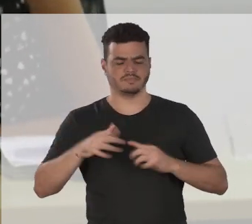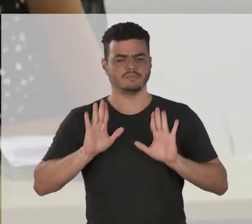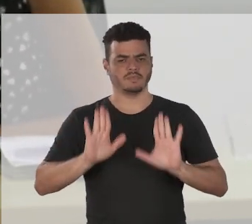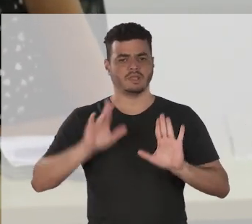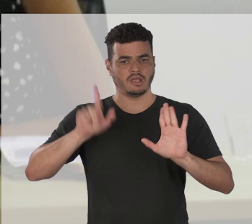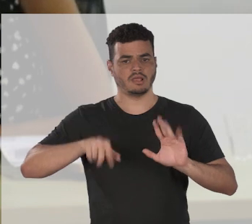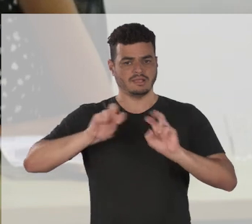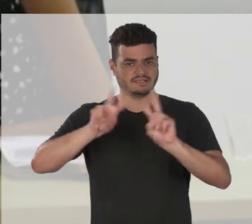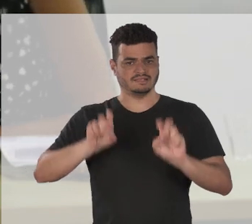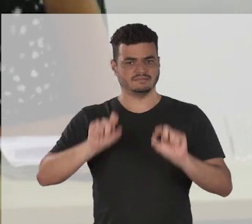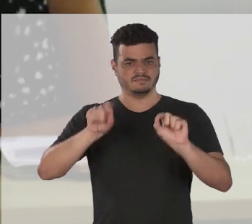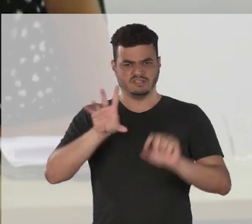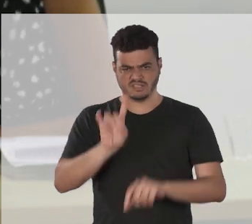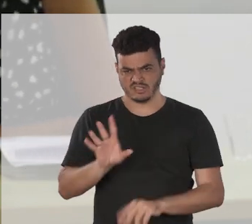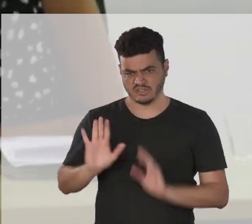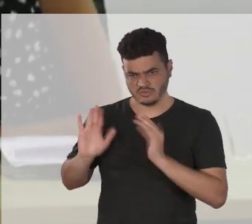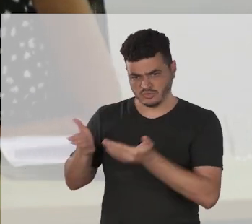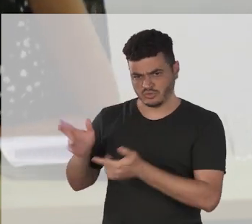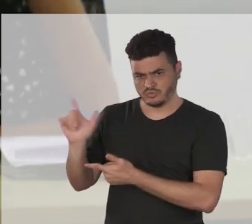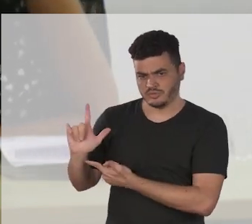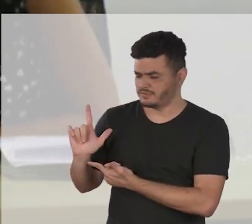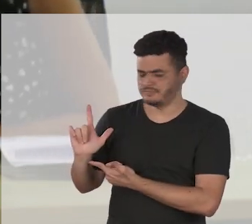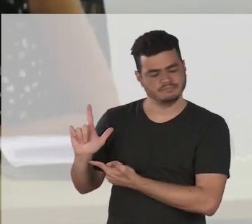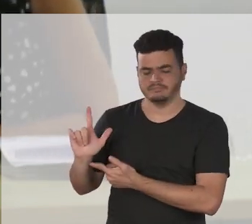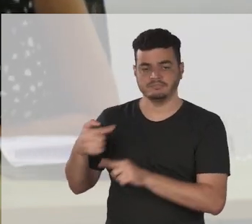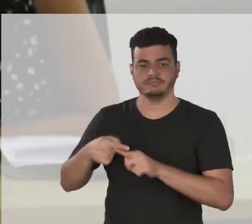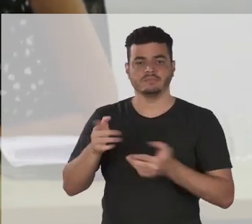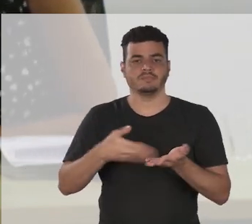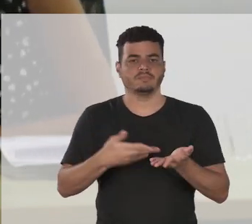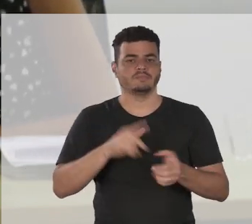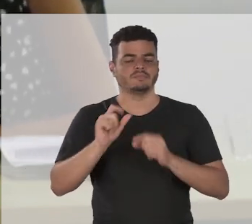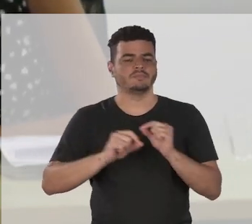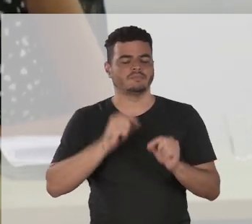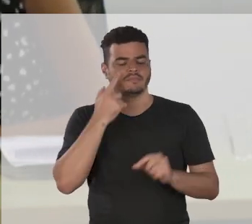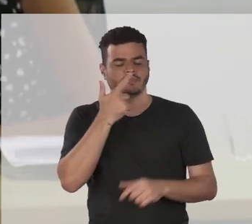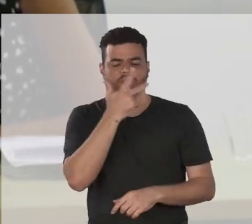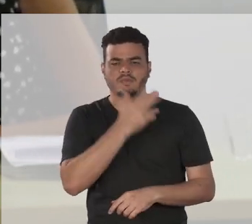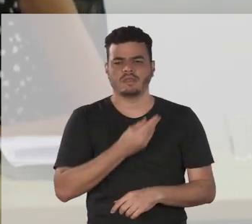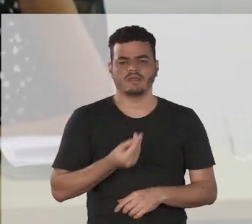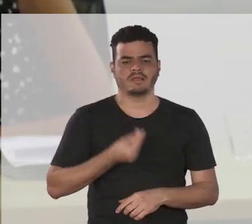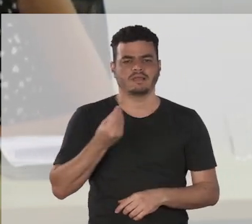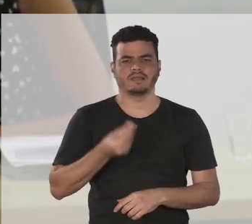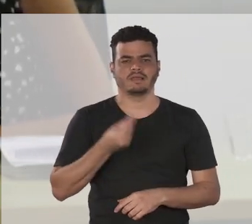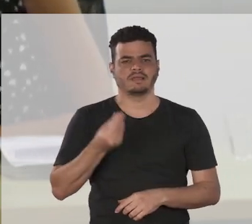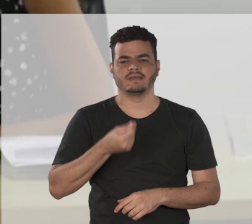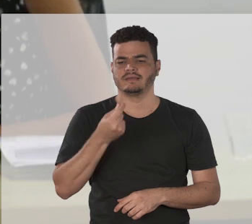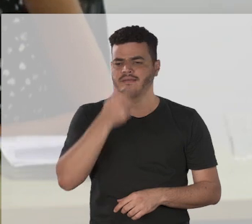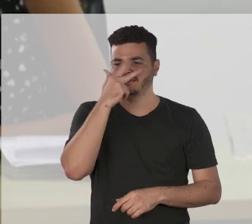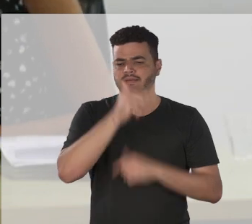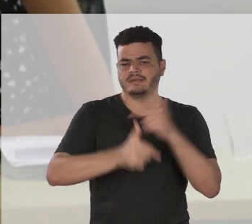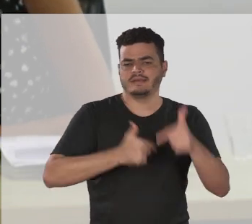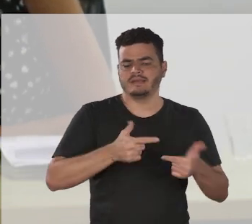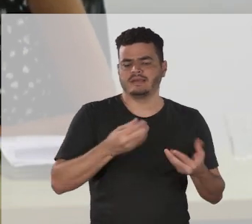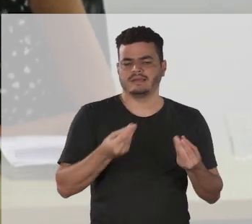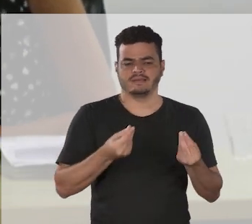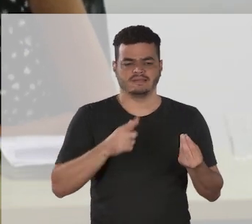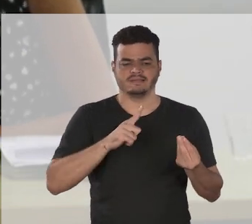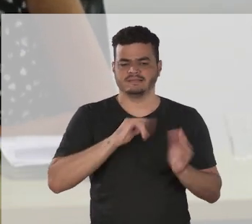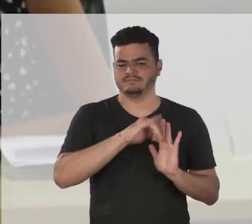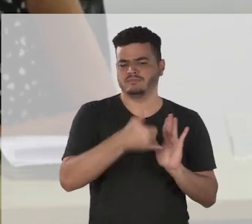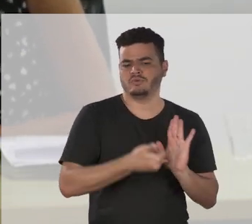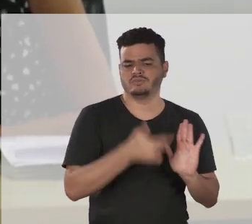as críticas, e esse é o tema que não apenas é literário, porque é uma obra que está escrita, mas charmosamente tem um